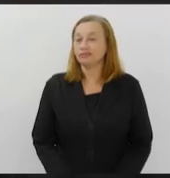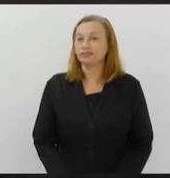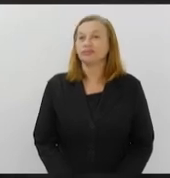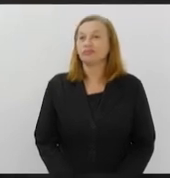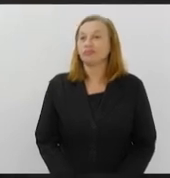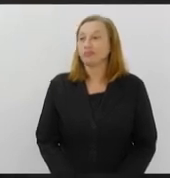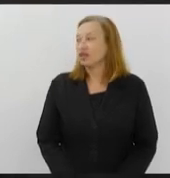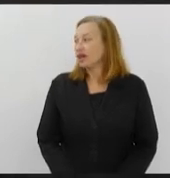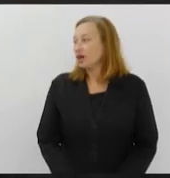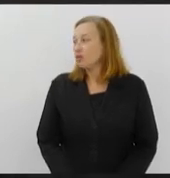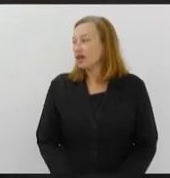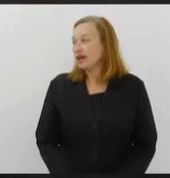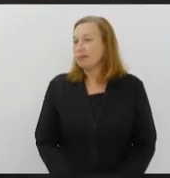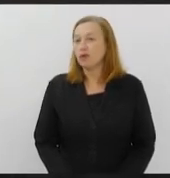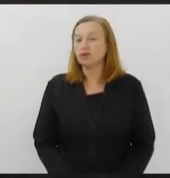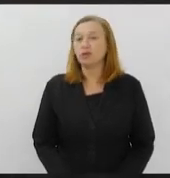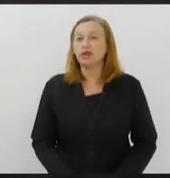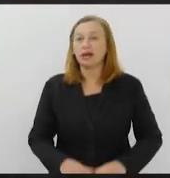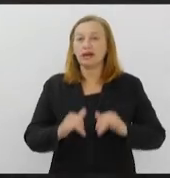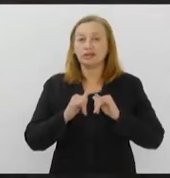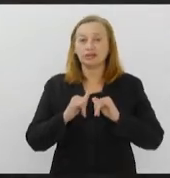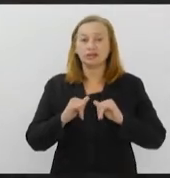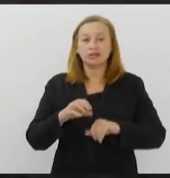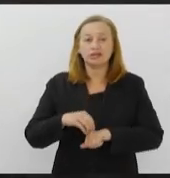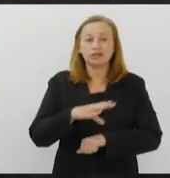Anuncio aqui, indicação legislativa